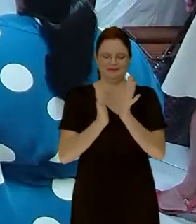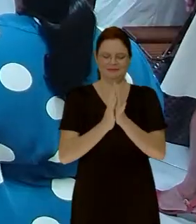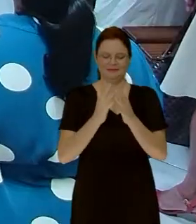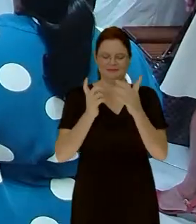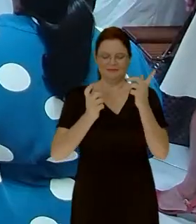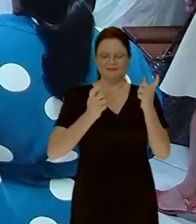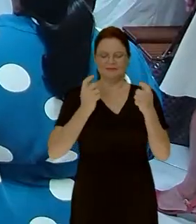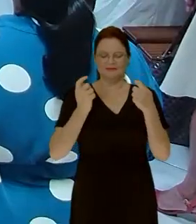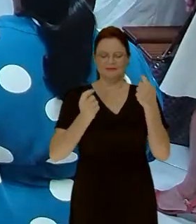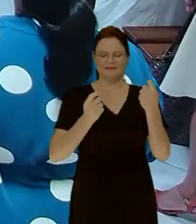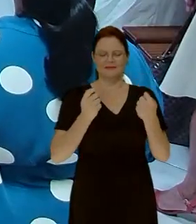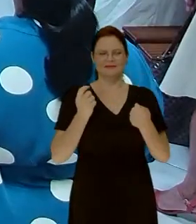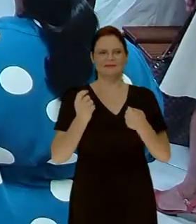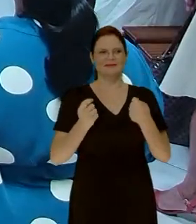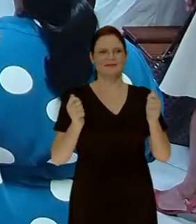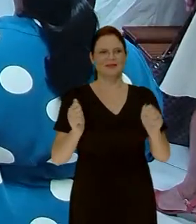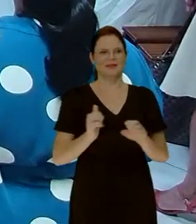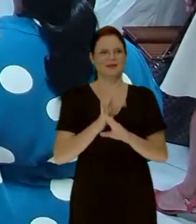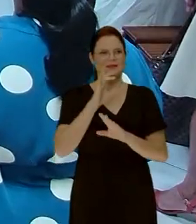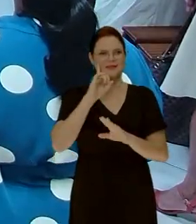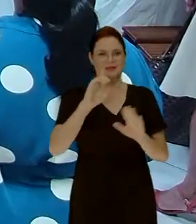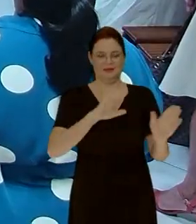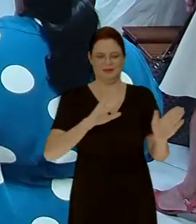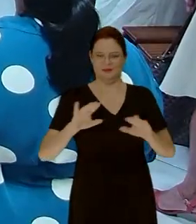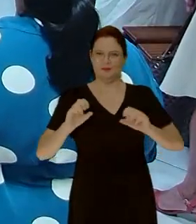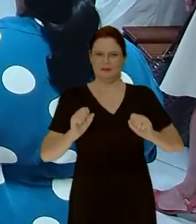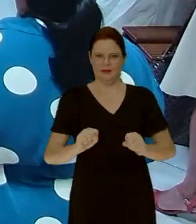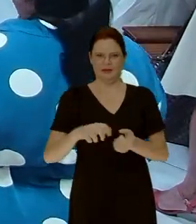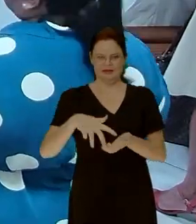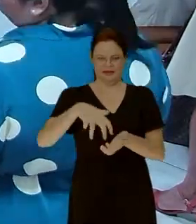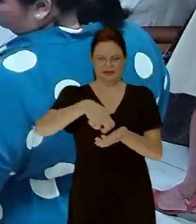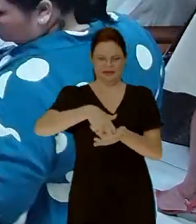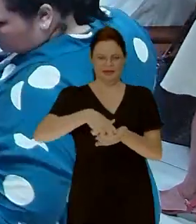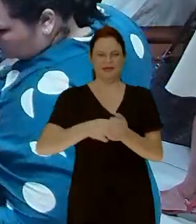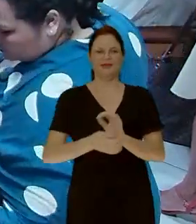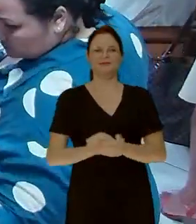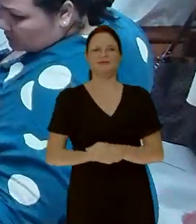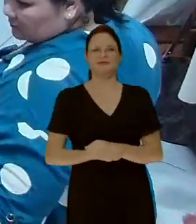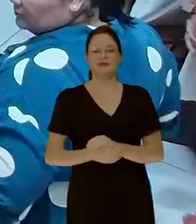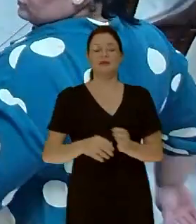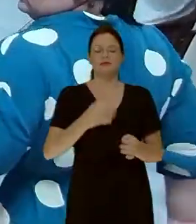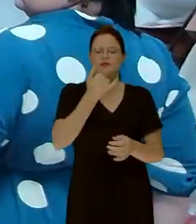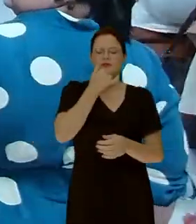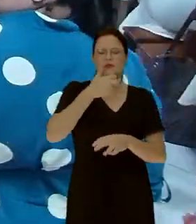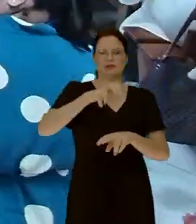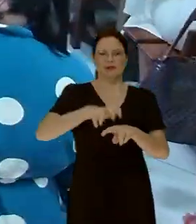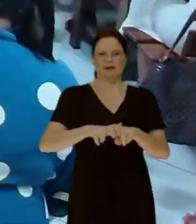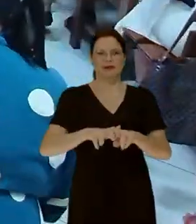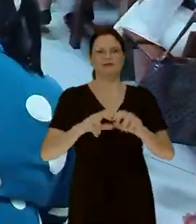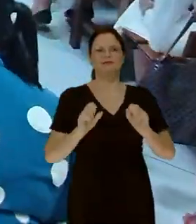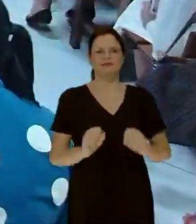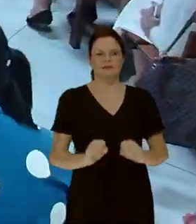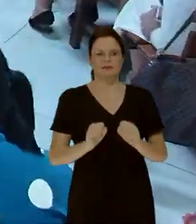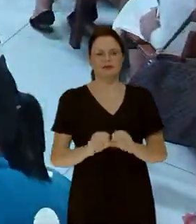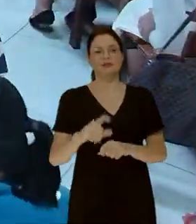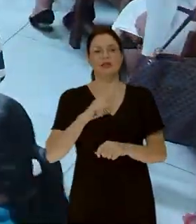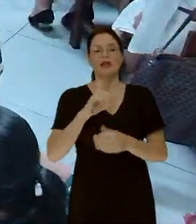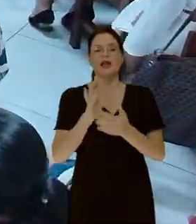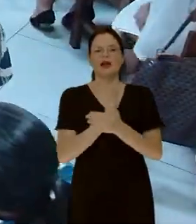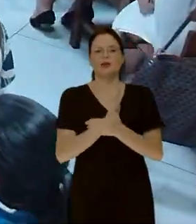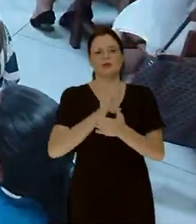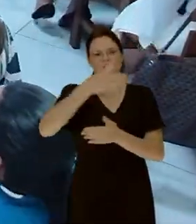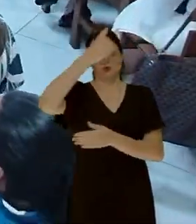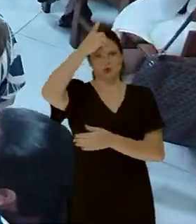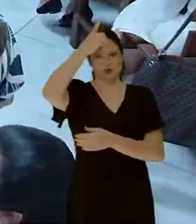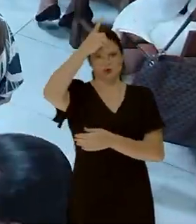Glória a Deus. Os irmãos podem sentar. Alguns dons ainda para